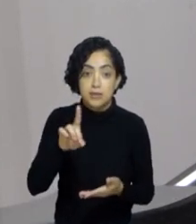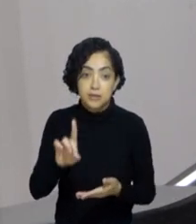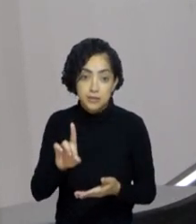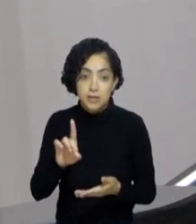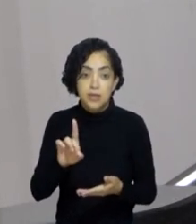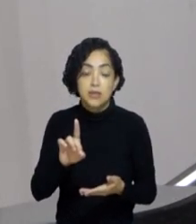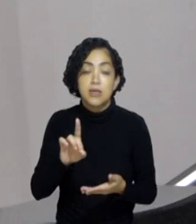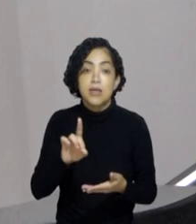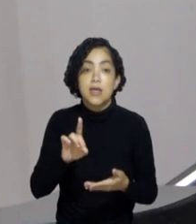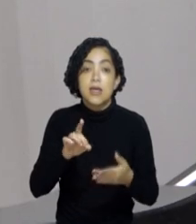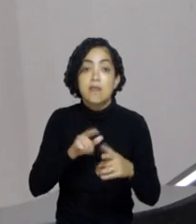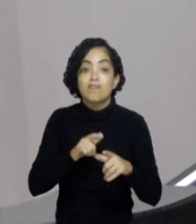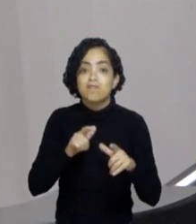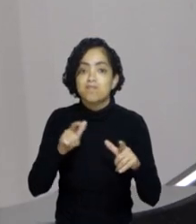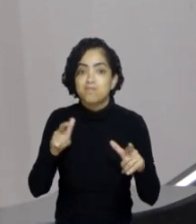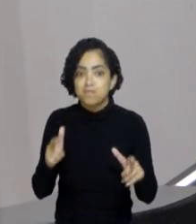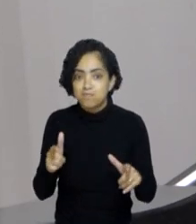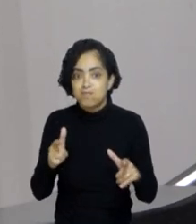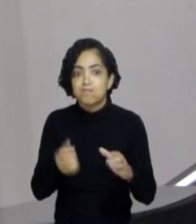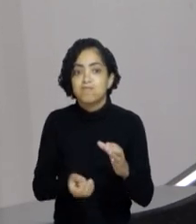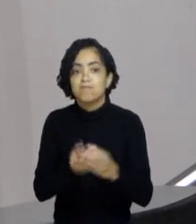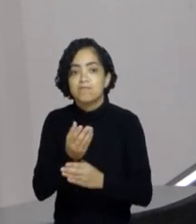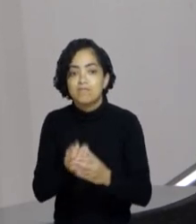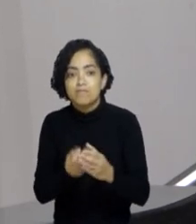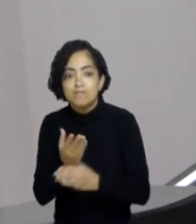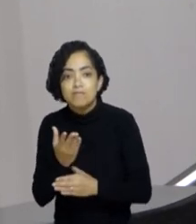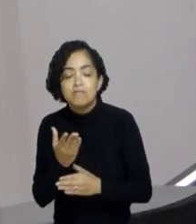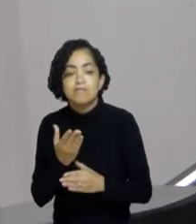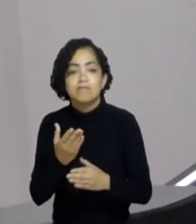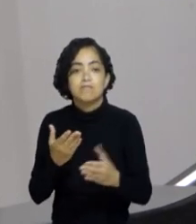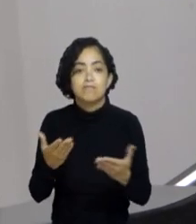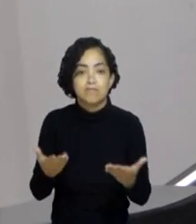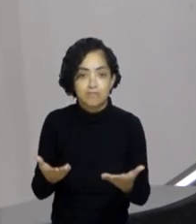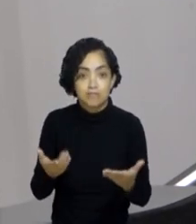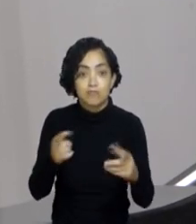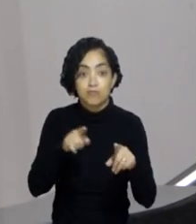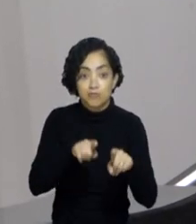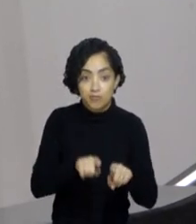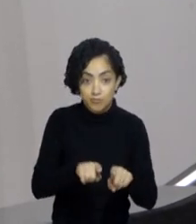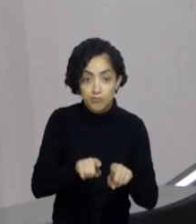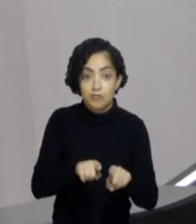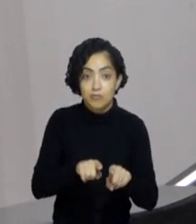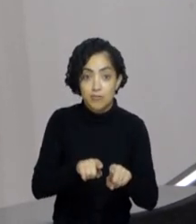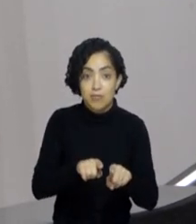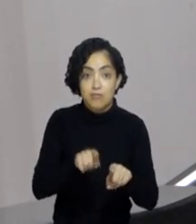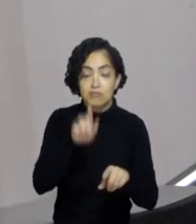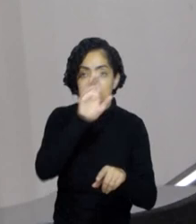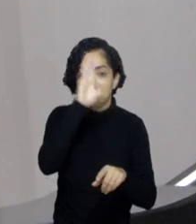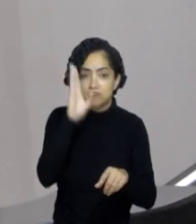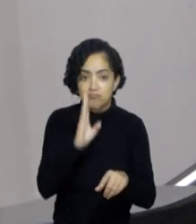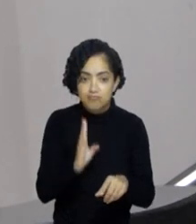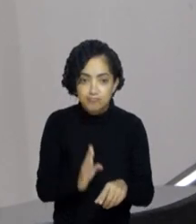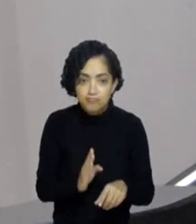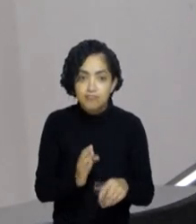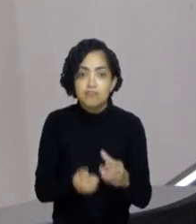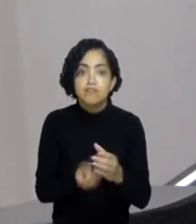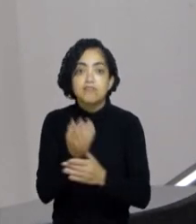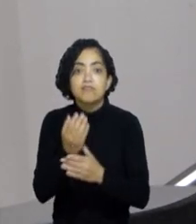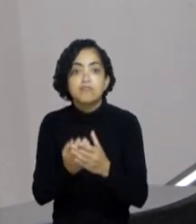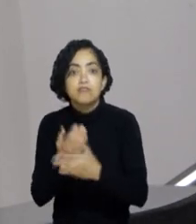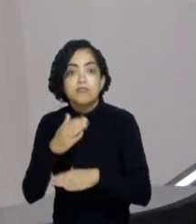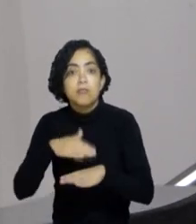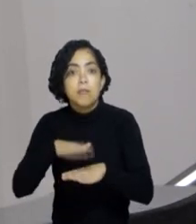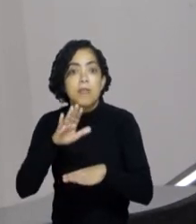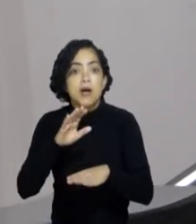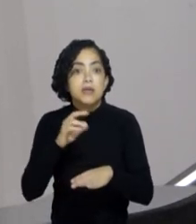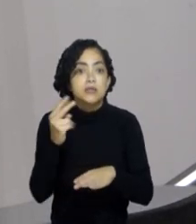maior produtora de conteúdo regional do país e a maior afiliada da Record em todo o Brasil. Produzimos mais de 22